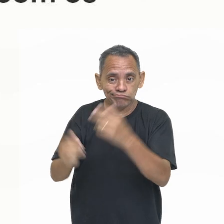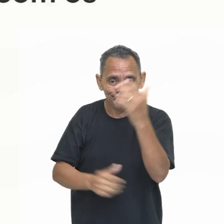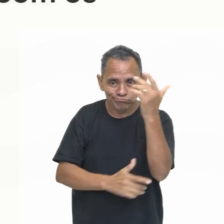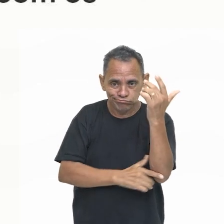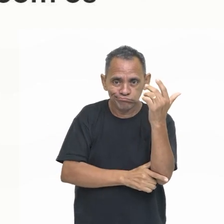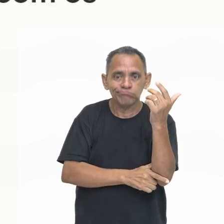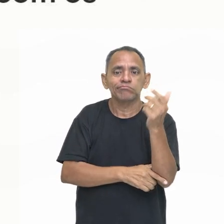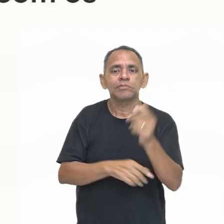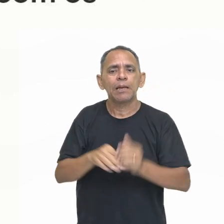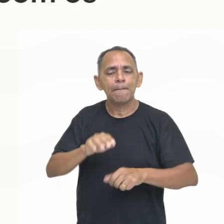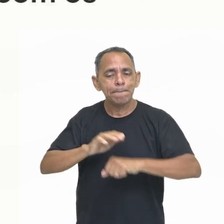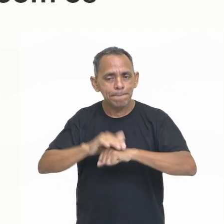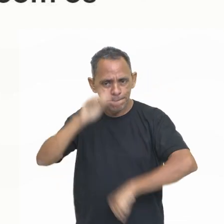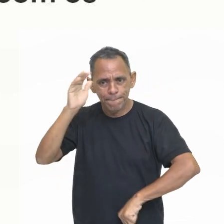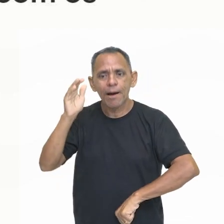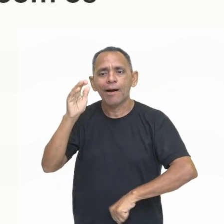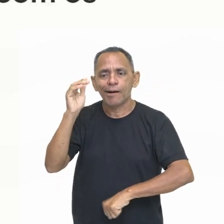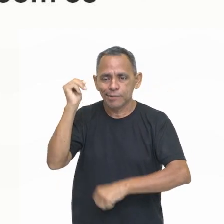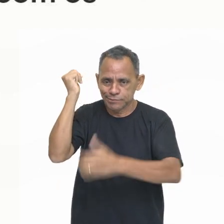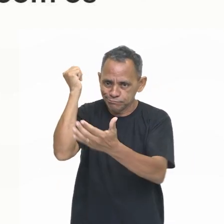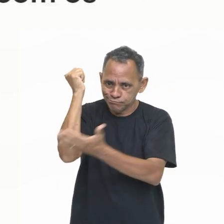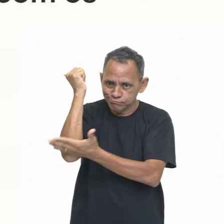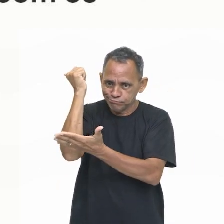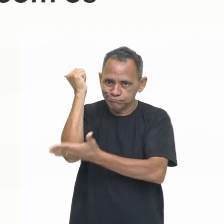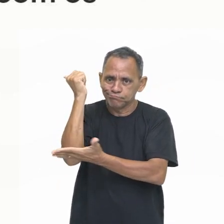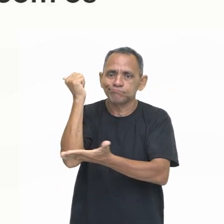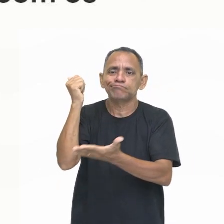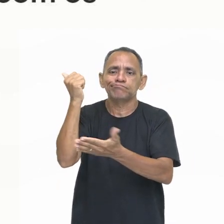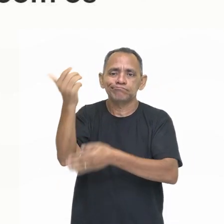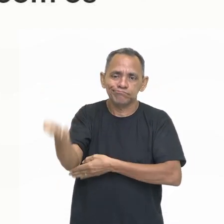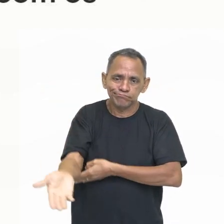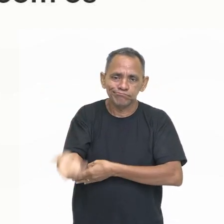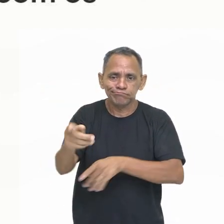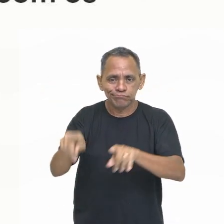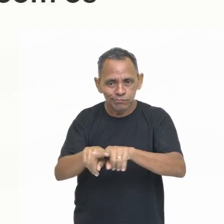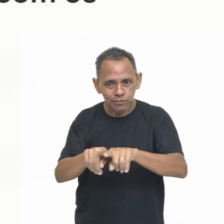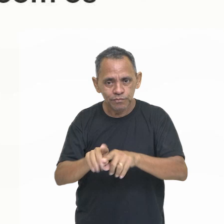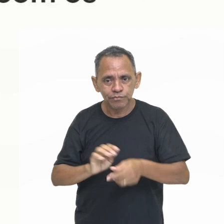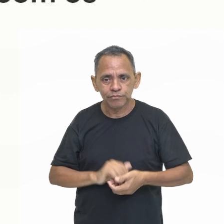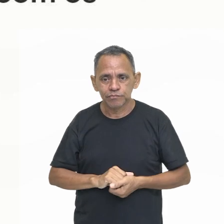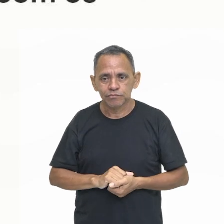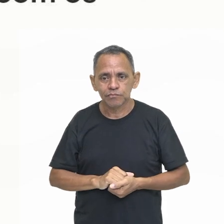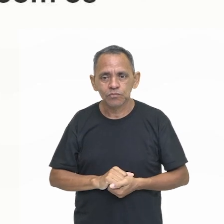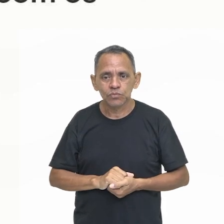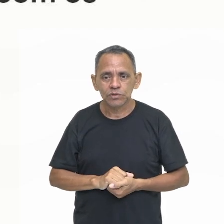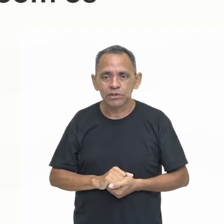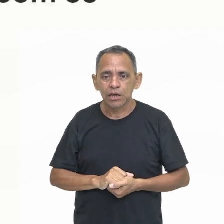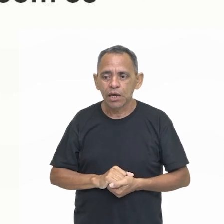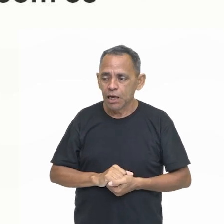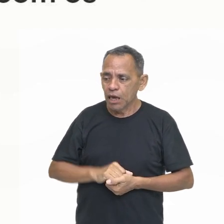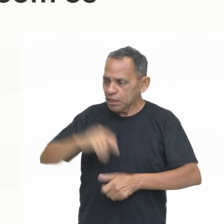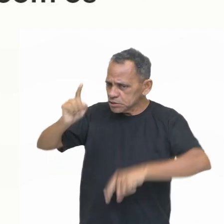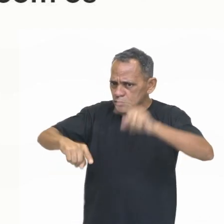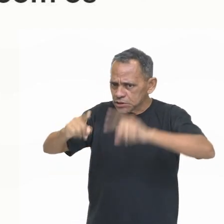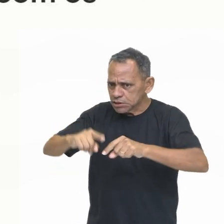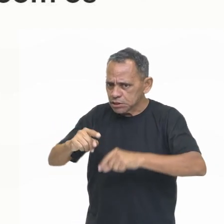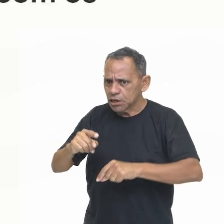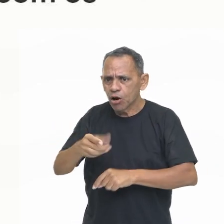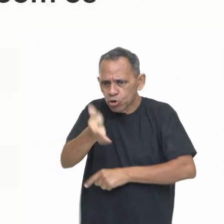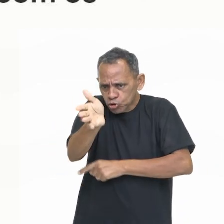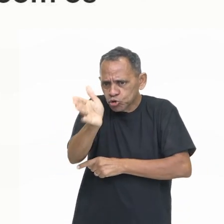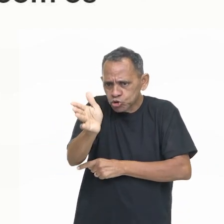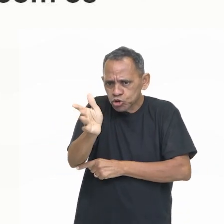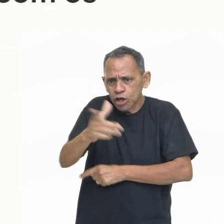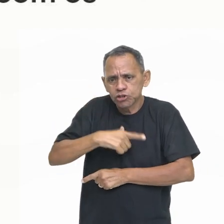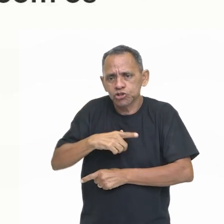mais degradada do Brasil, tá bom? Né, o pau-brasil ele era valorizado na Europa por sua madeira e